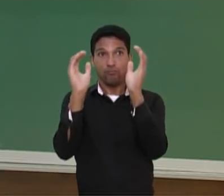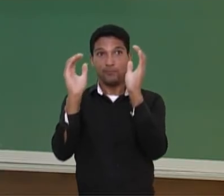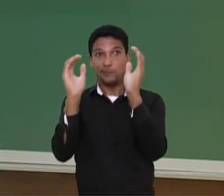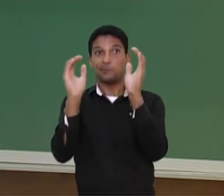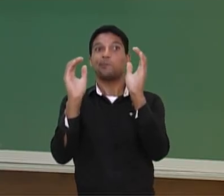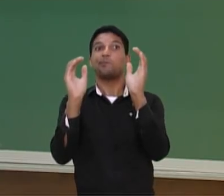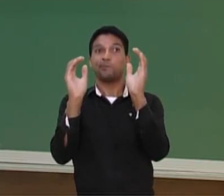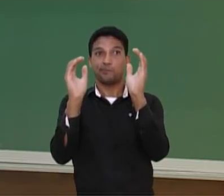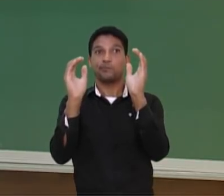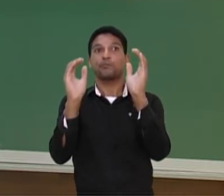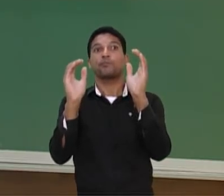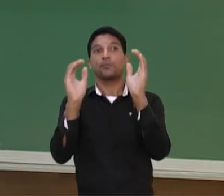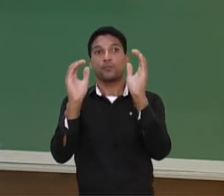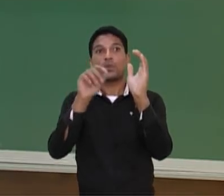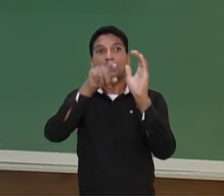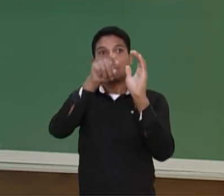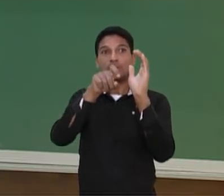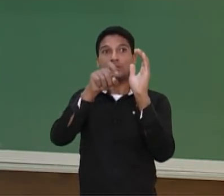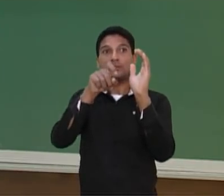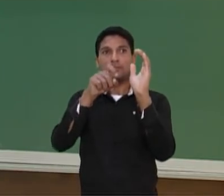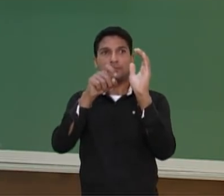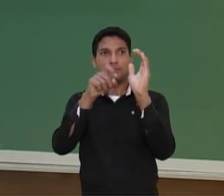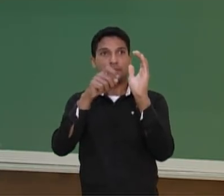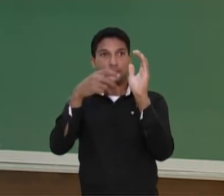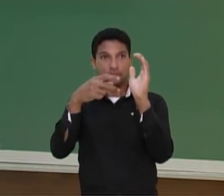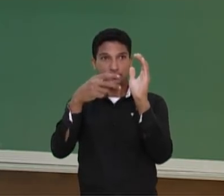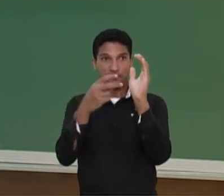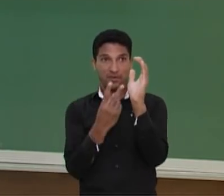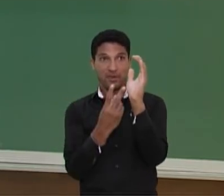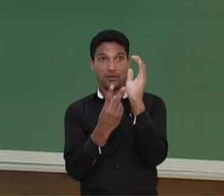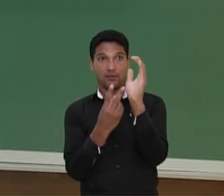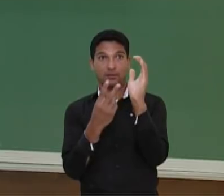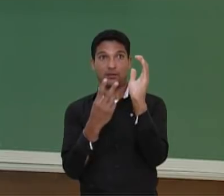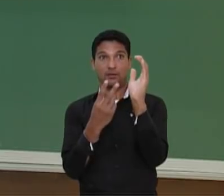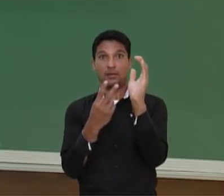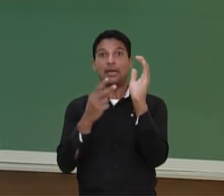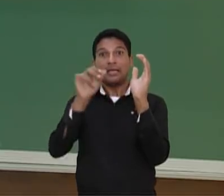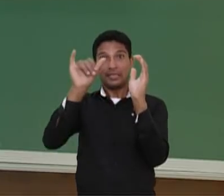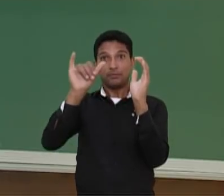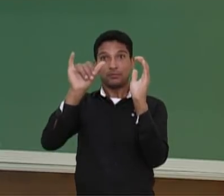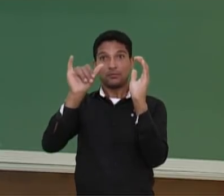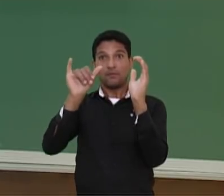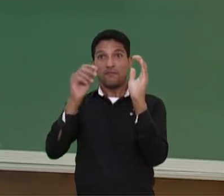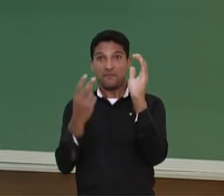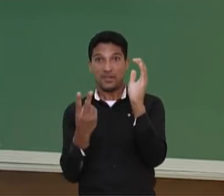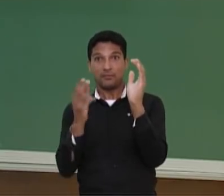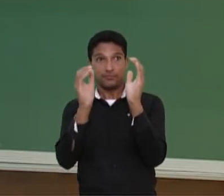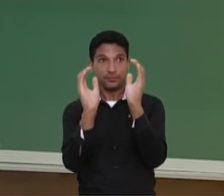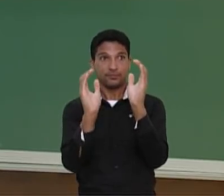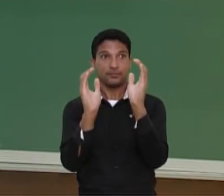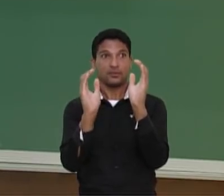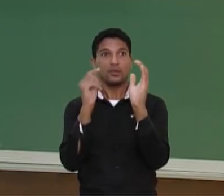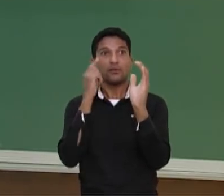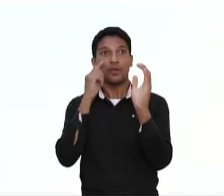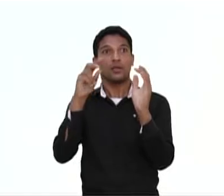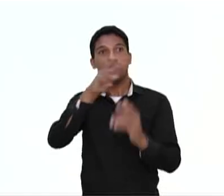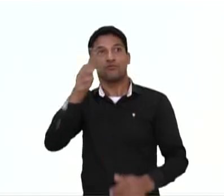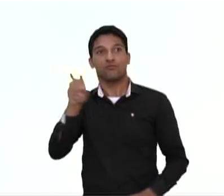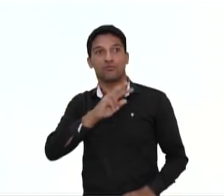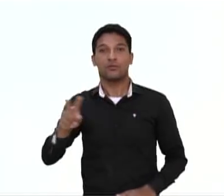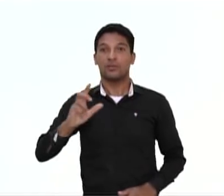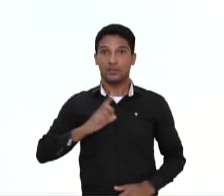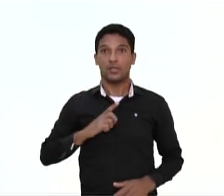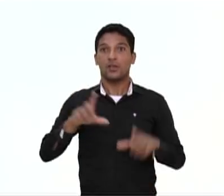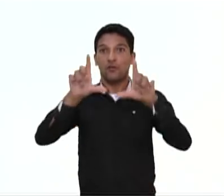correspondente a essa função, então tem o vértice correspondente à função, a abscissa do vértice x é dada por, e aí nós temos uma formulazinha